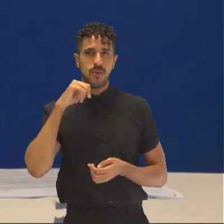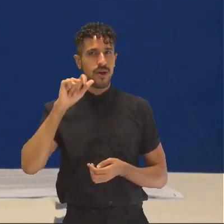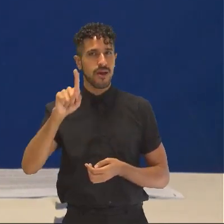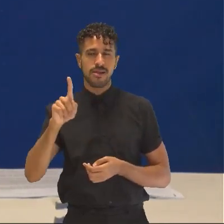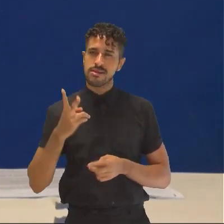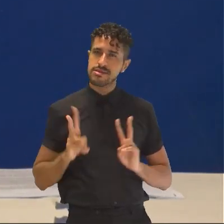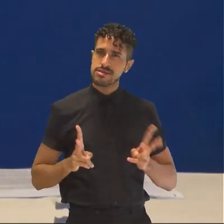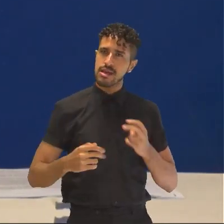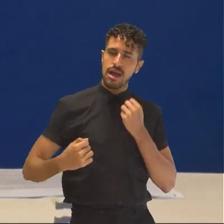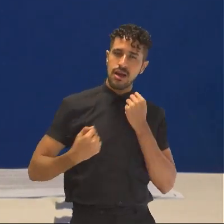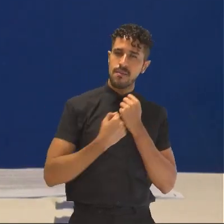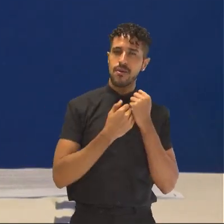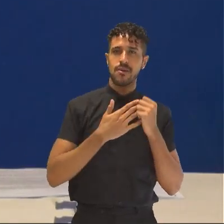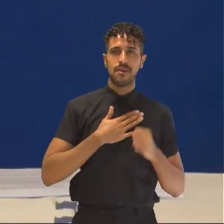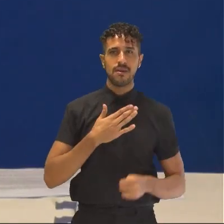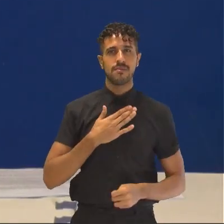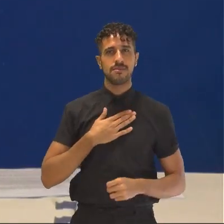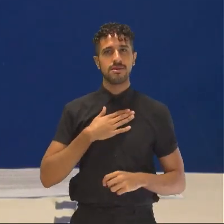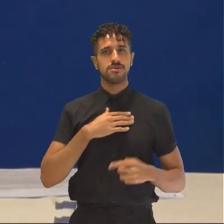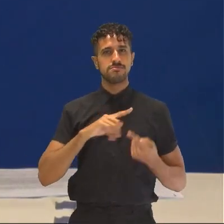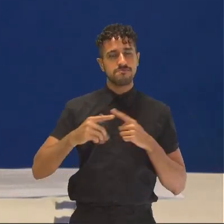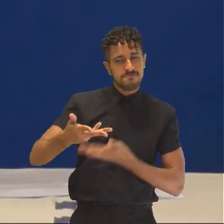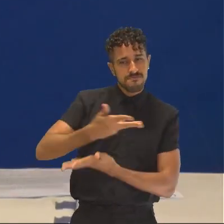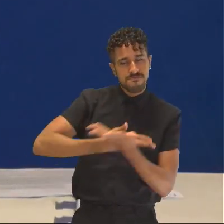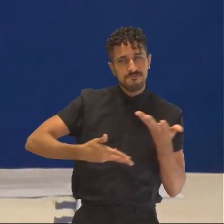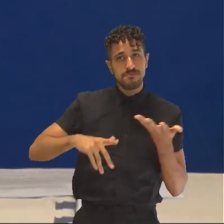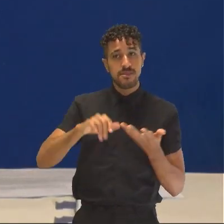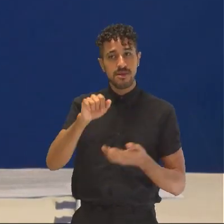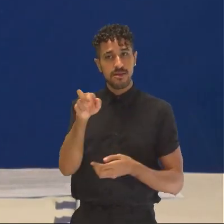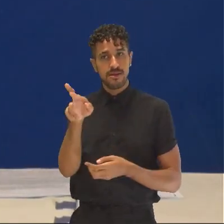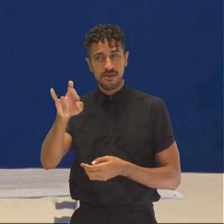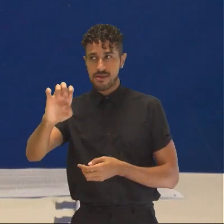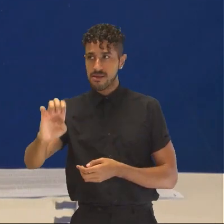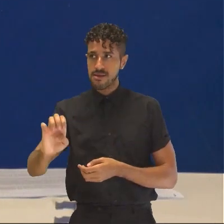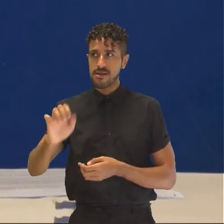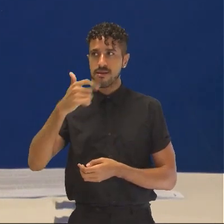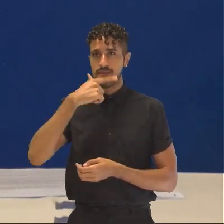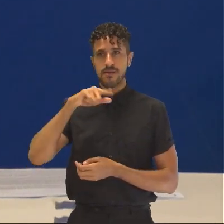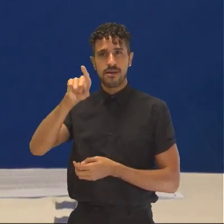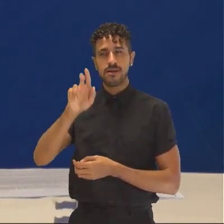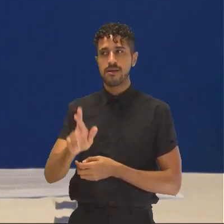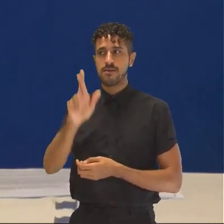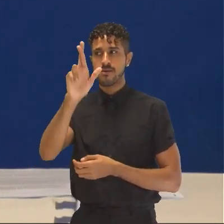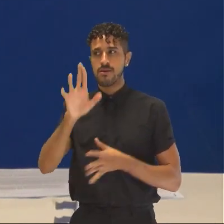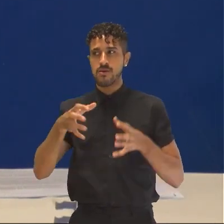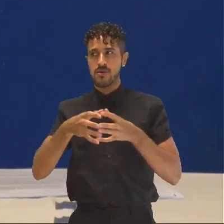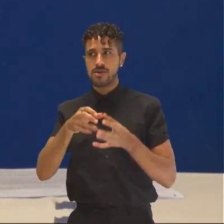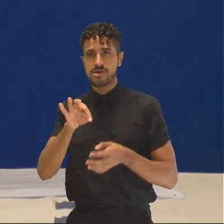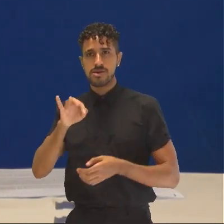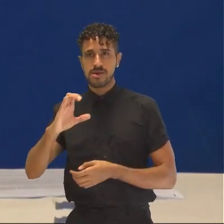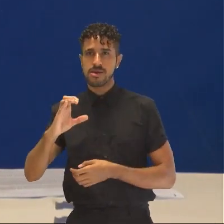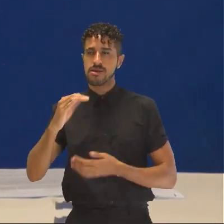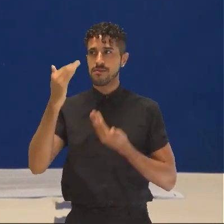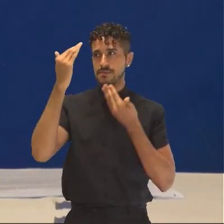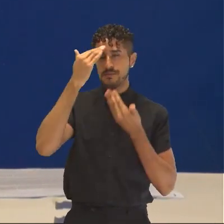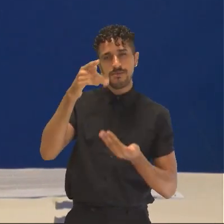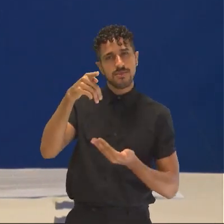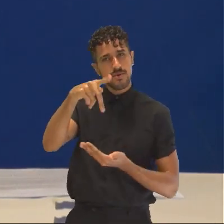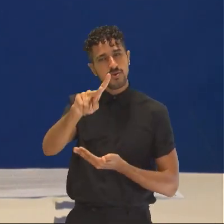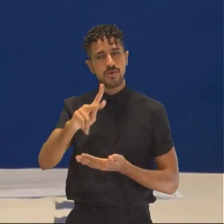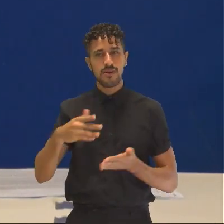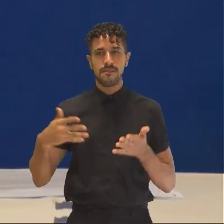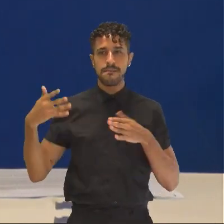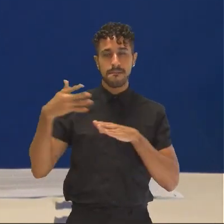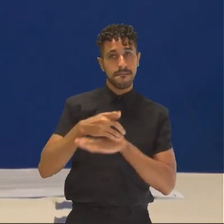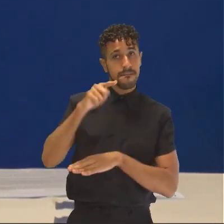tem me auxiliado nessas tratativas, o André, que representa STIC. André, muito obrigado pela sua